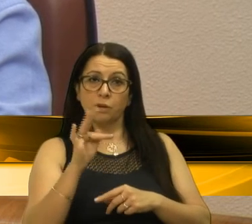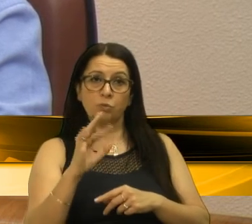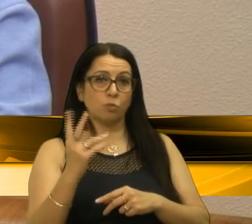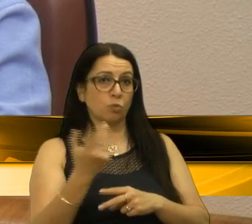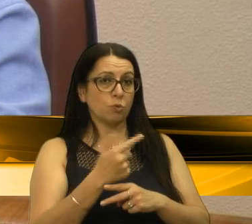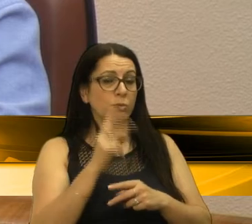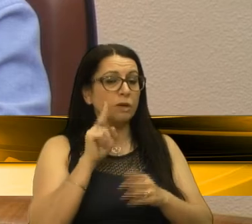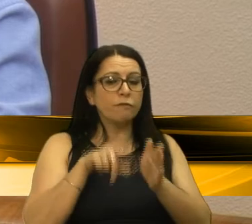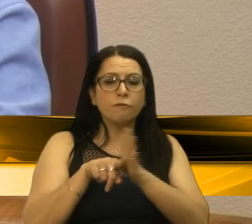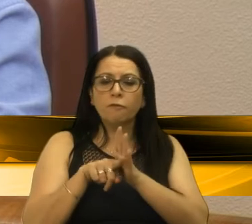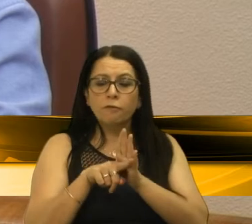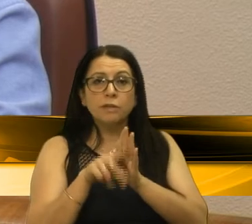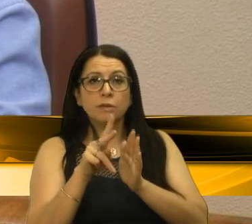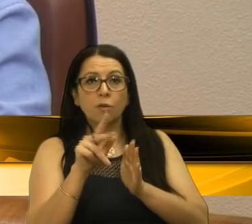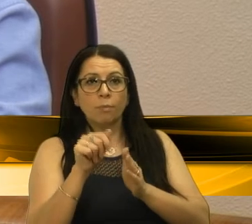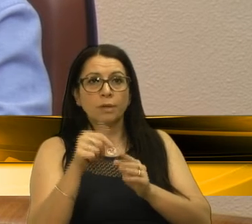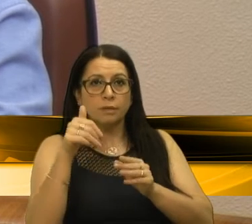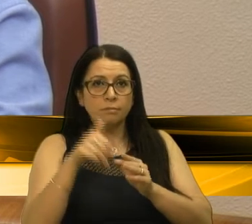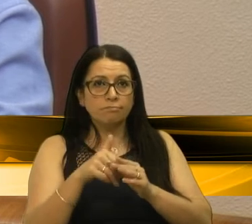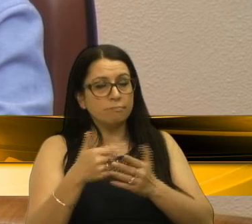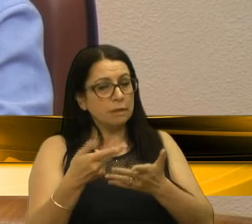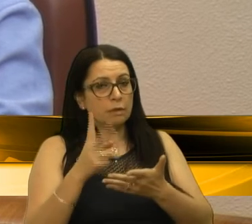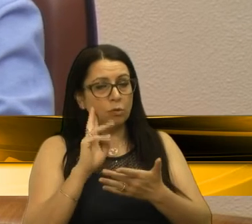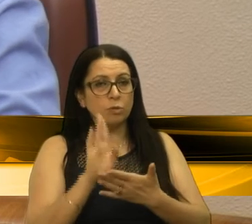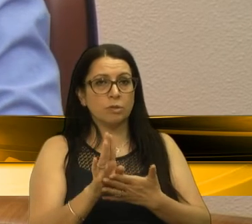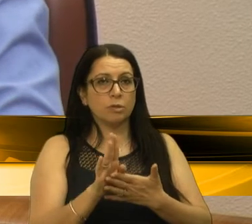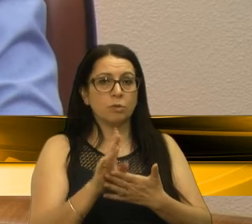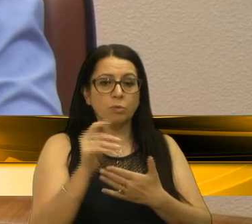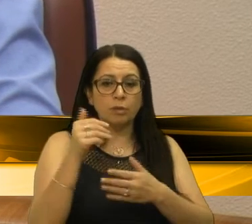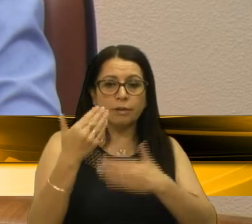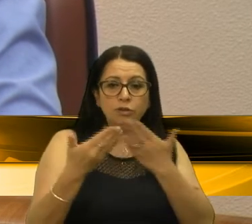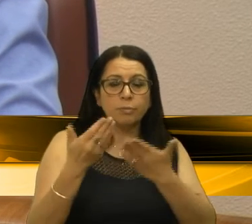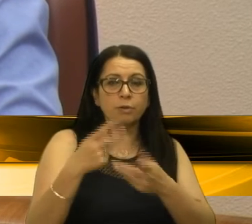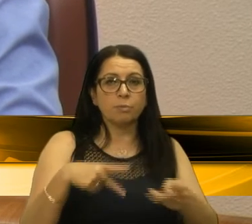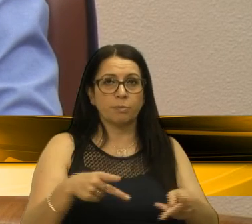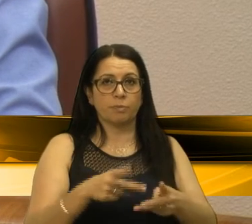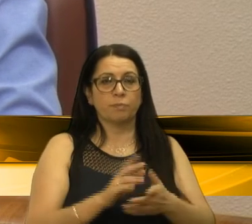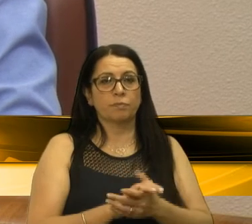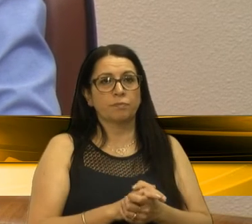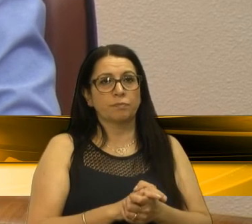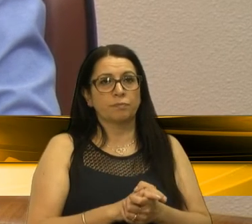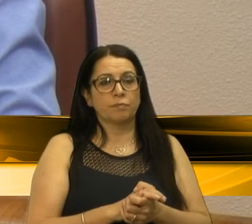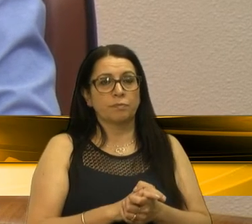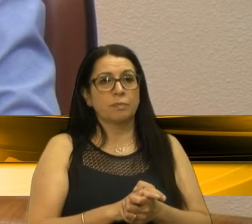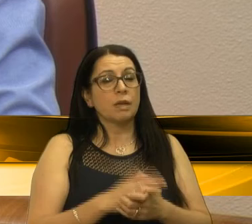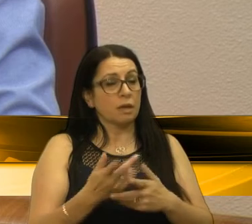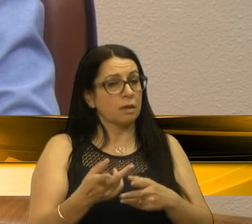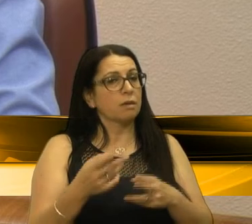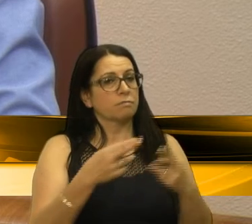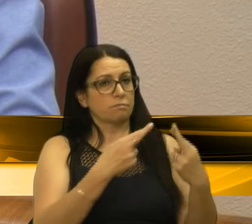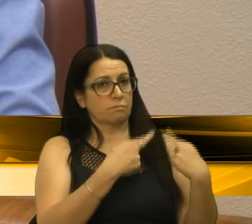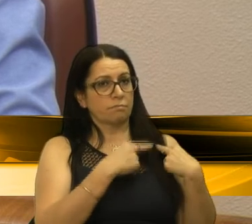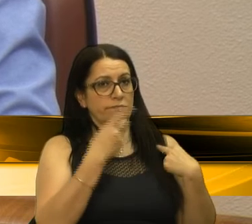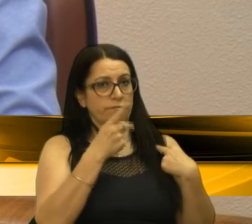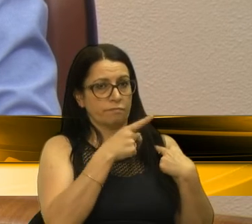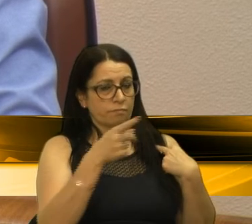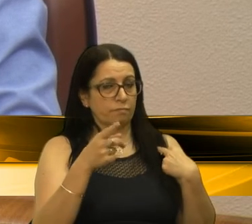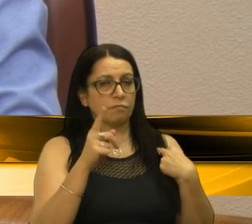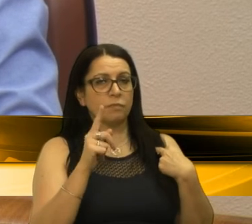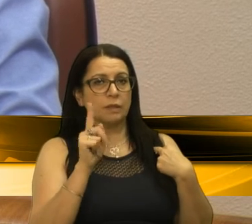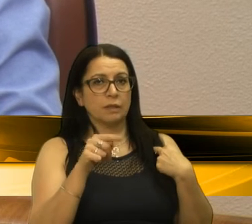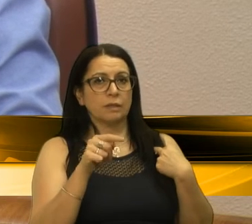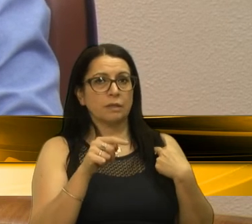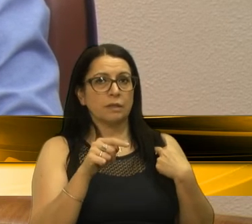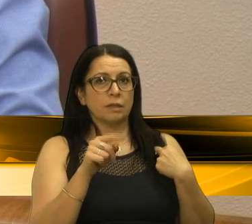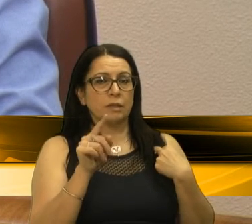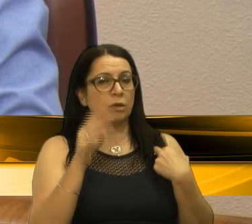eles verifiquem se a UPA Zona Norte está dando conta do atendimento à população. E aí cabe dizer aos senhores o seguinte, em que pese